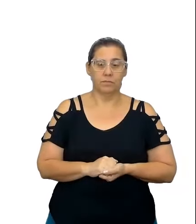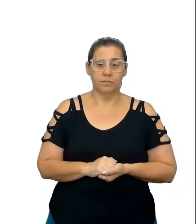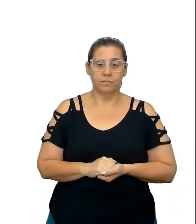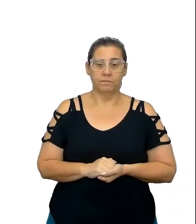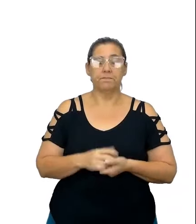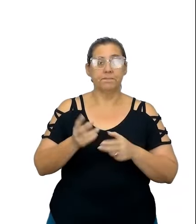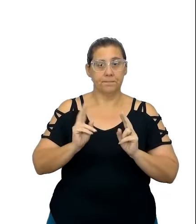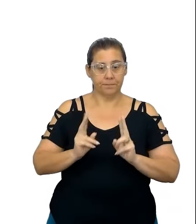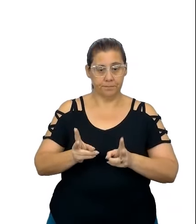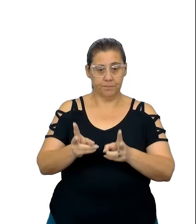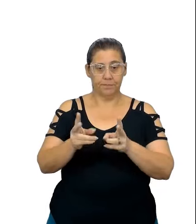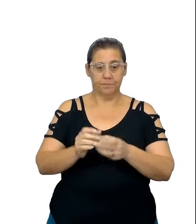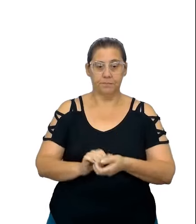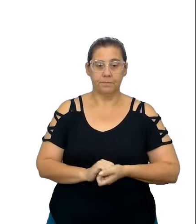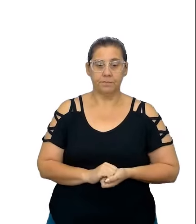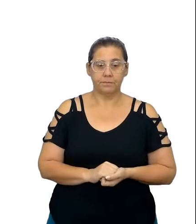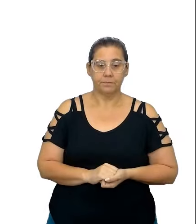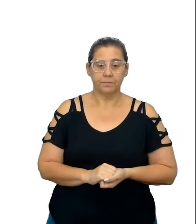Continuando,